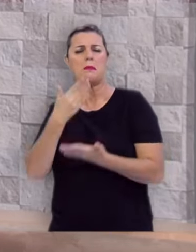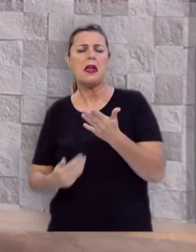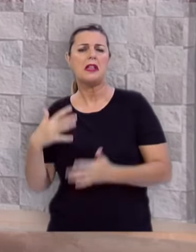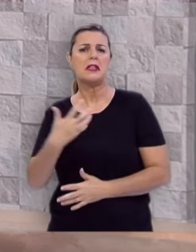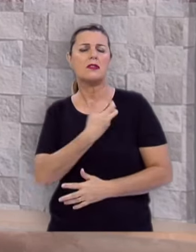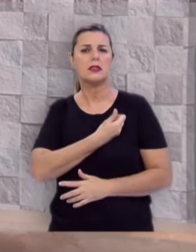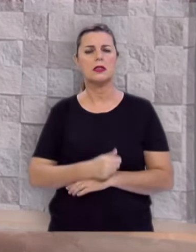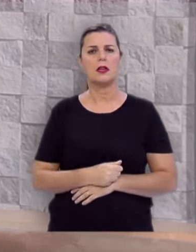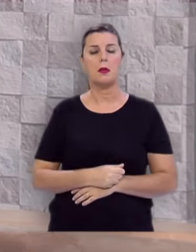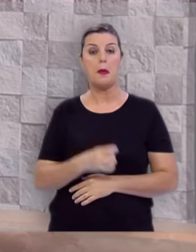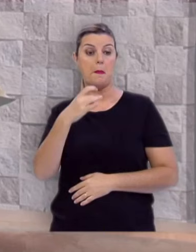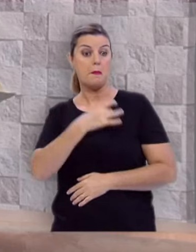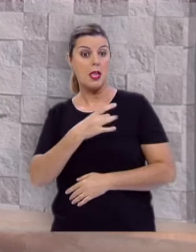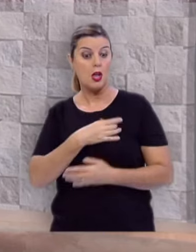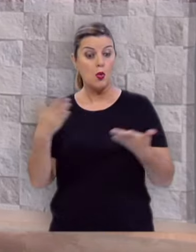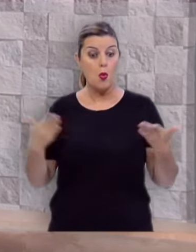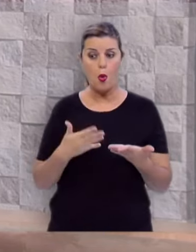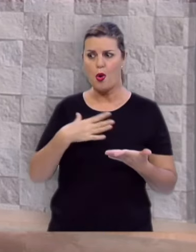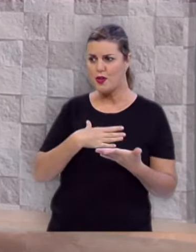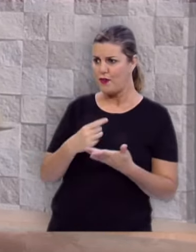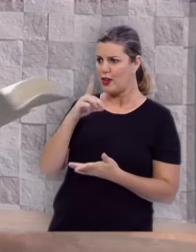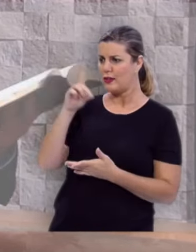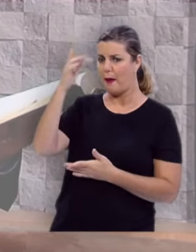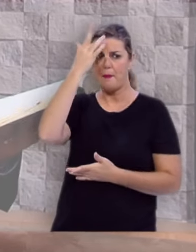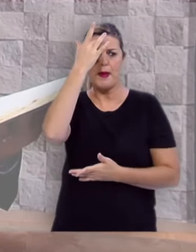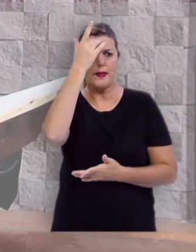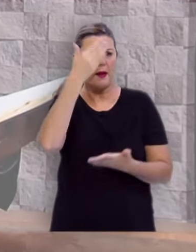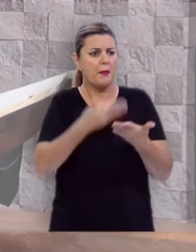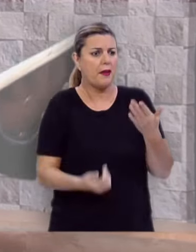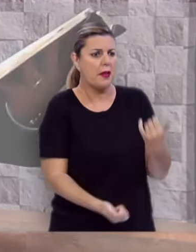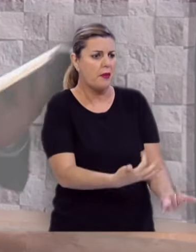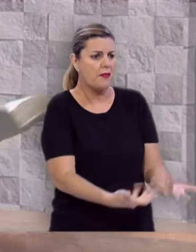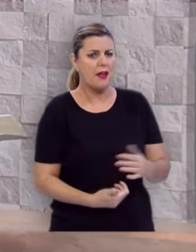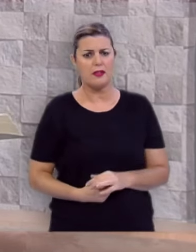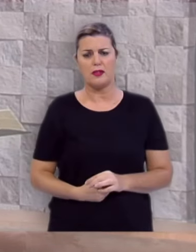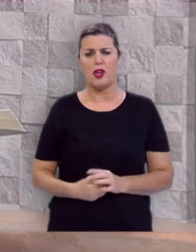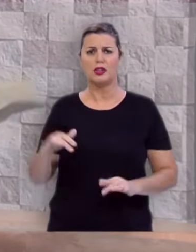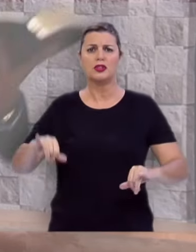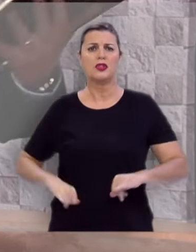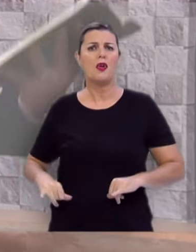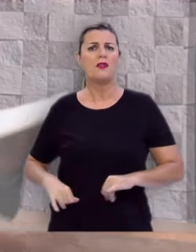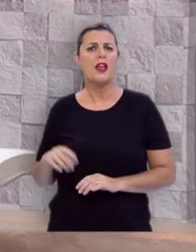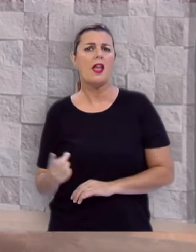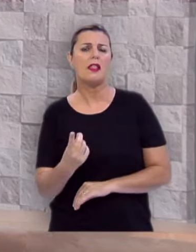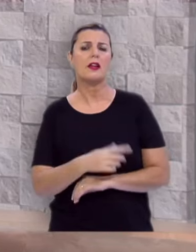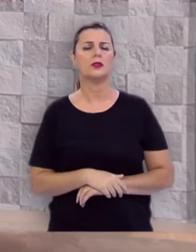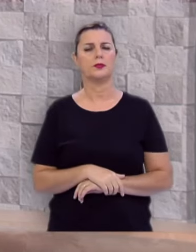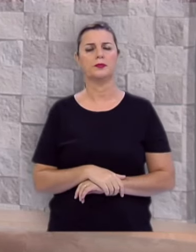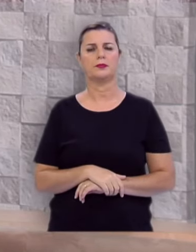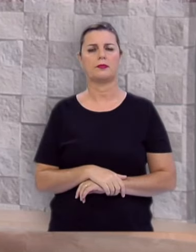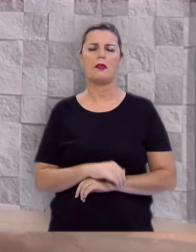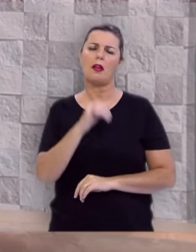perder a salvação, com medo de hoje ser filho de Deus e amanhã ir para o inferno, sofrer penalidade